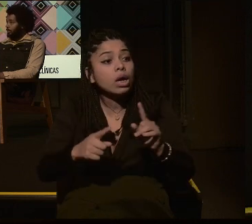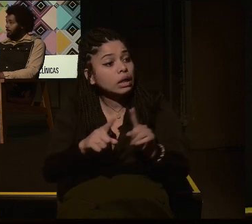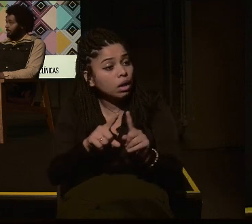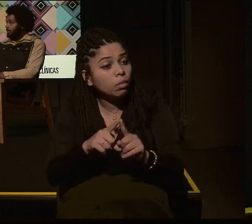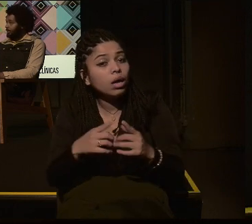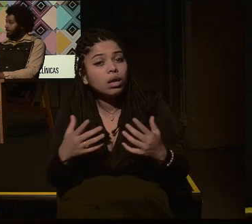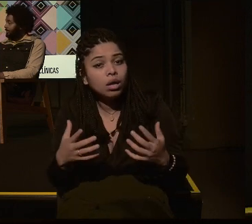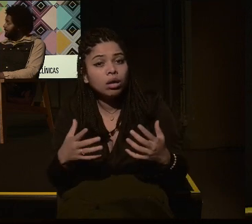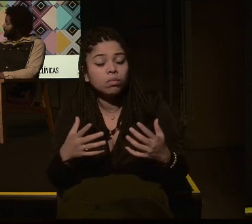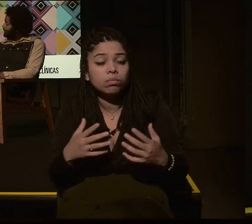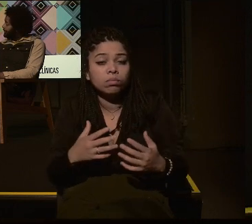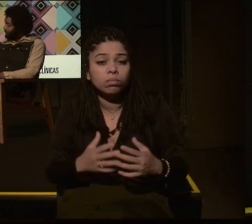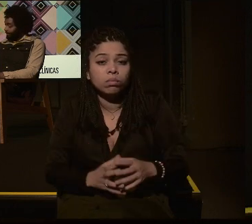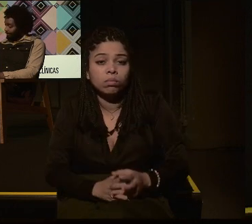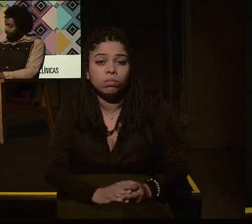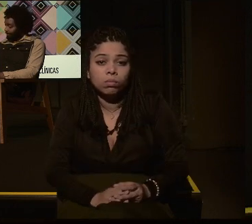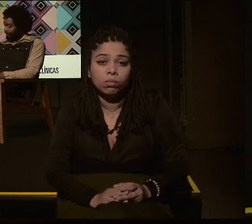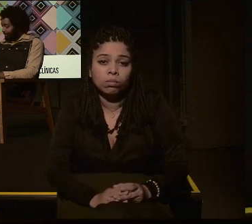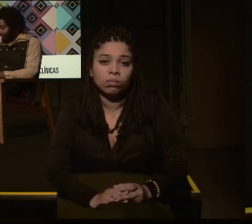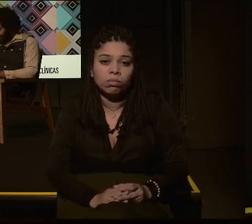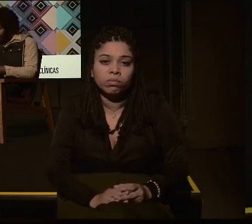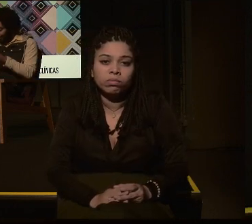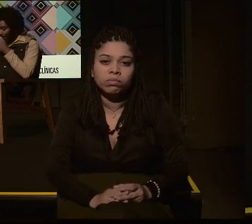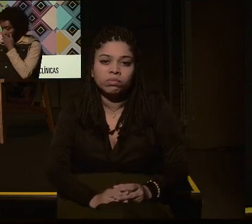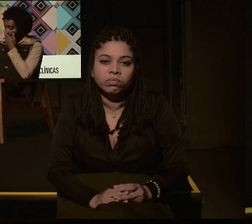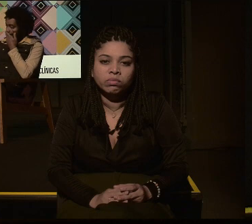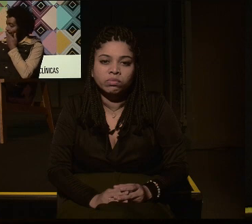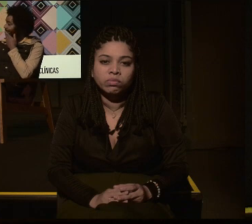comunizar aquilo que o mito da democracia racial